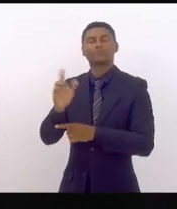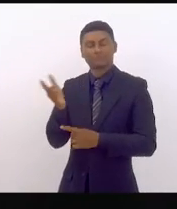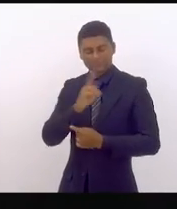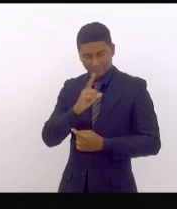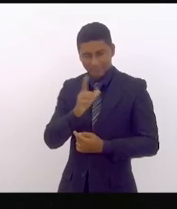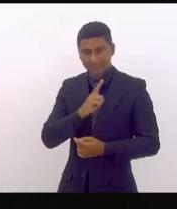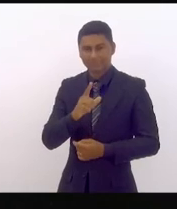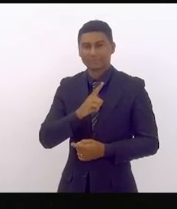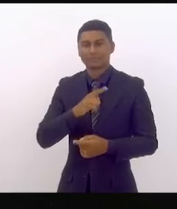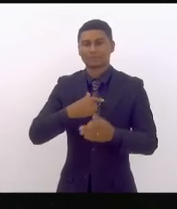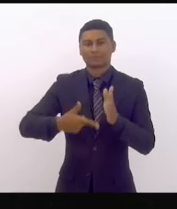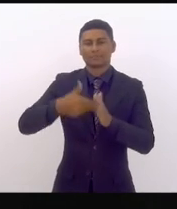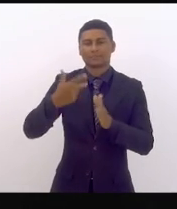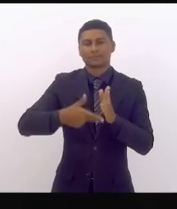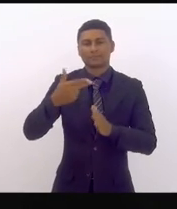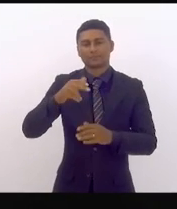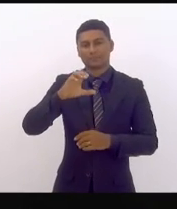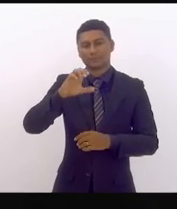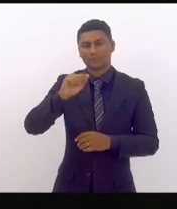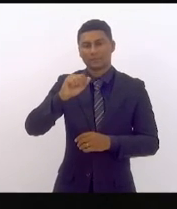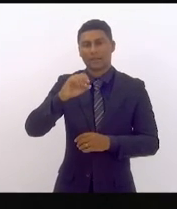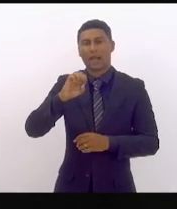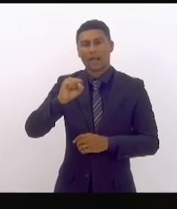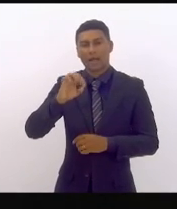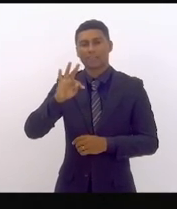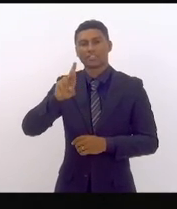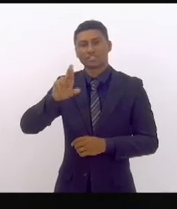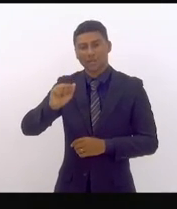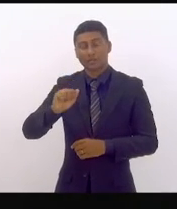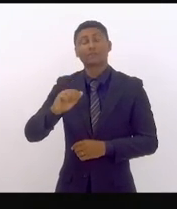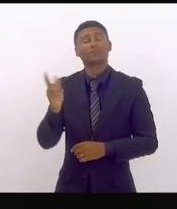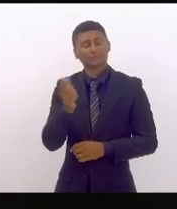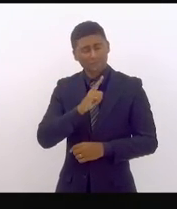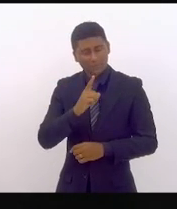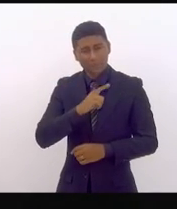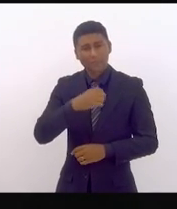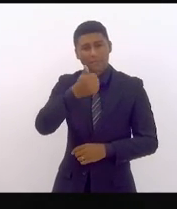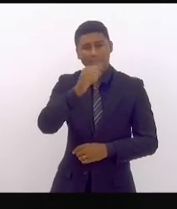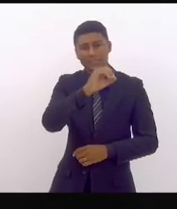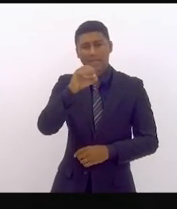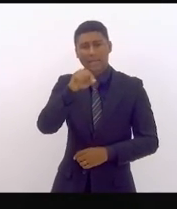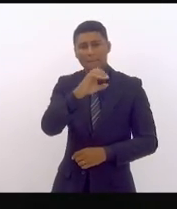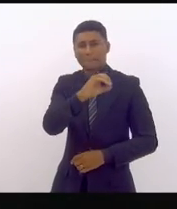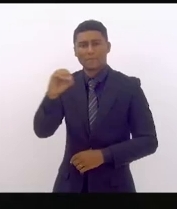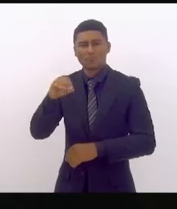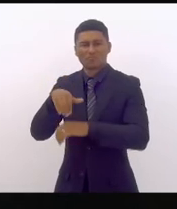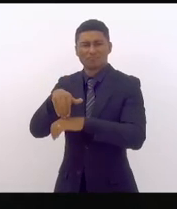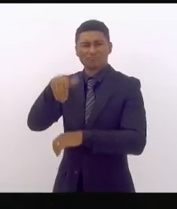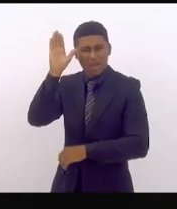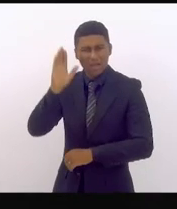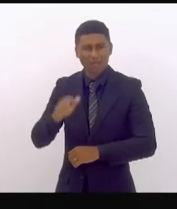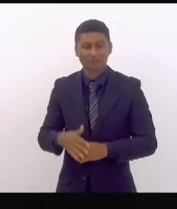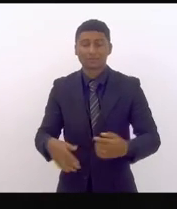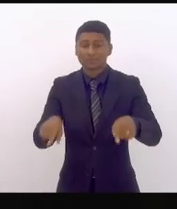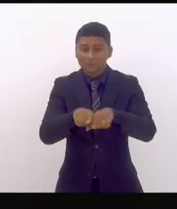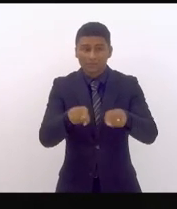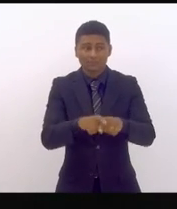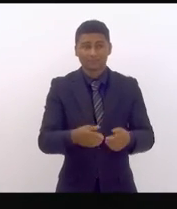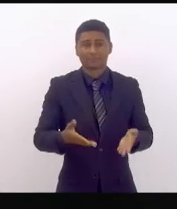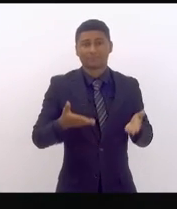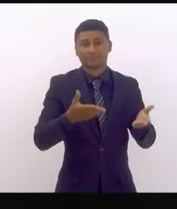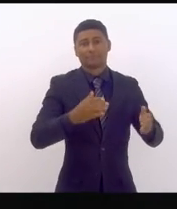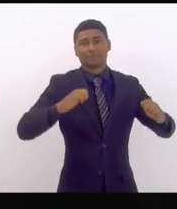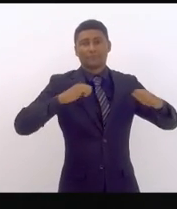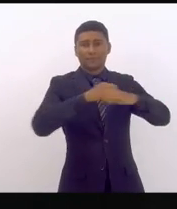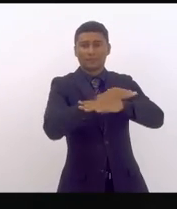castrar móvel batendo recorde de mais de 100 mil castrações em nosso estado e só São João de Meriti já